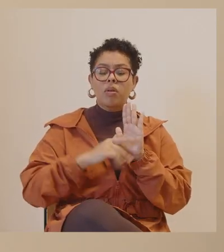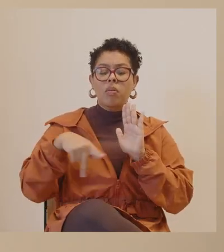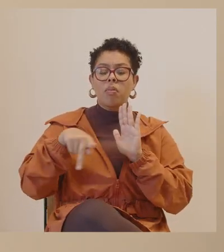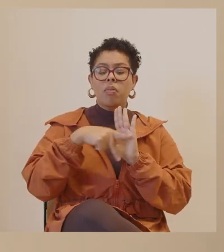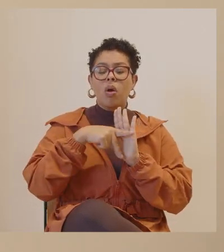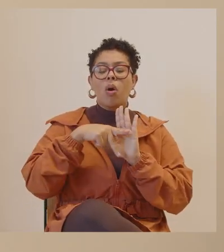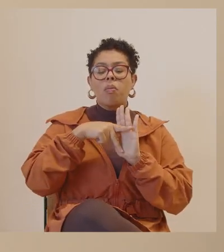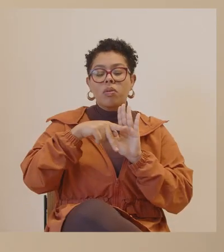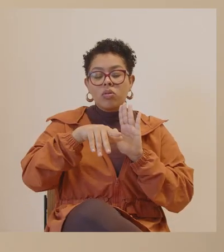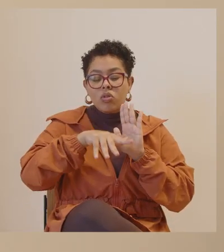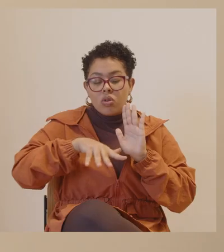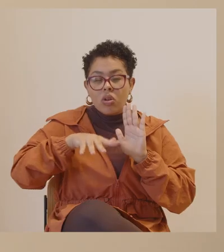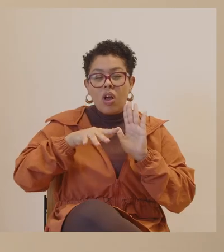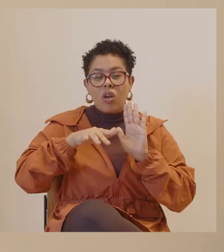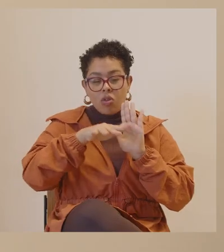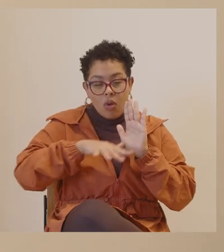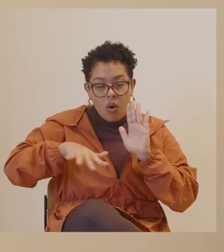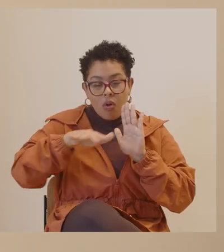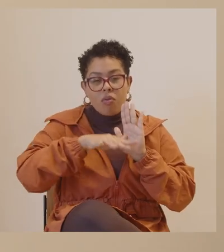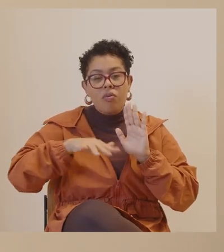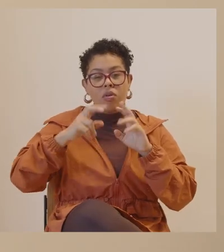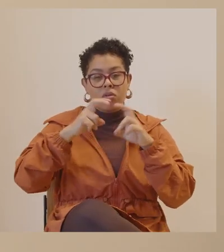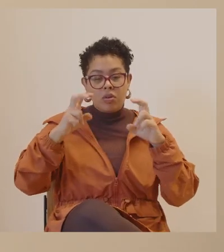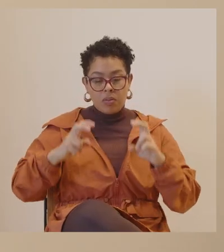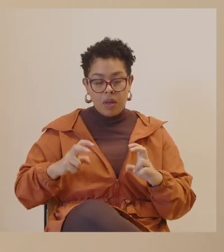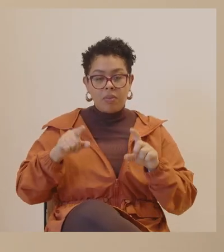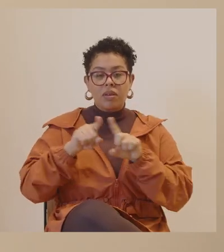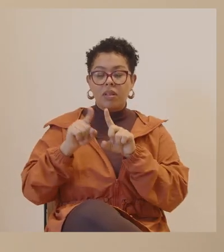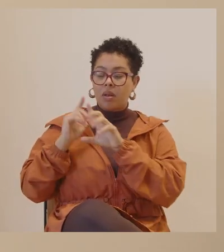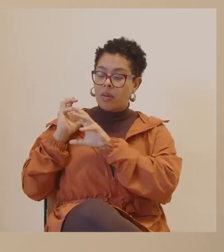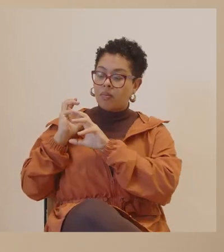MASP, e também o nosso programa de palestras.